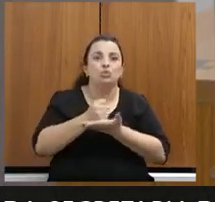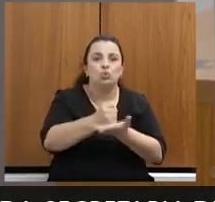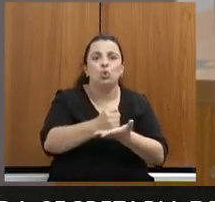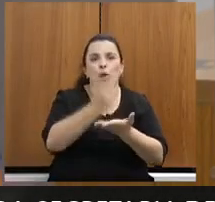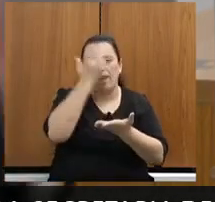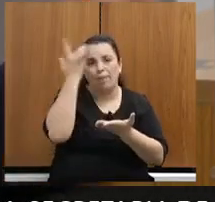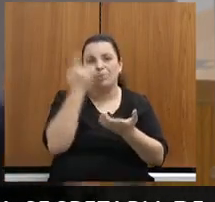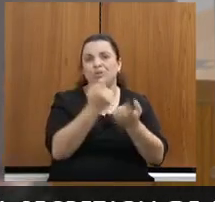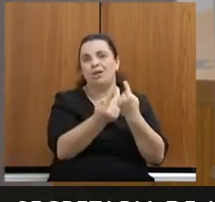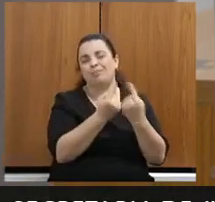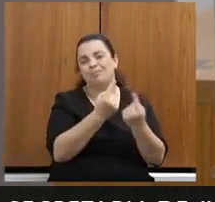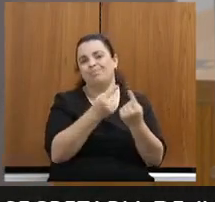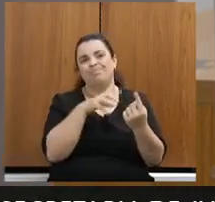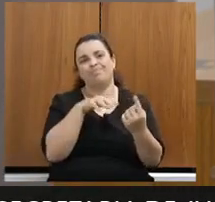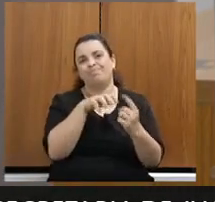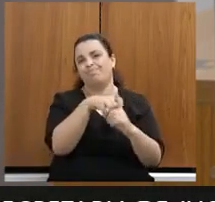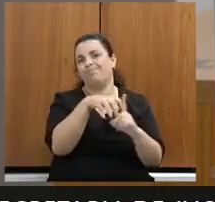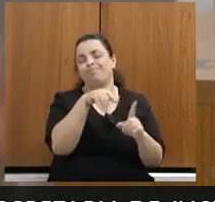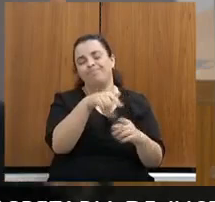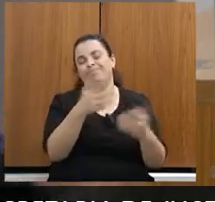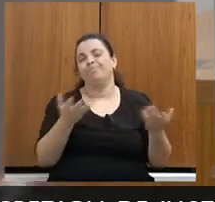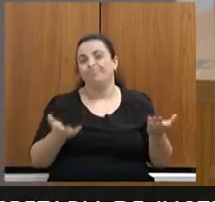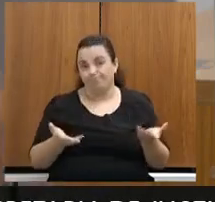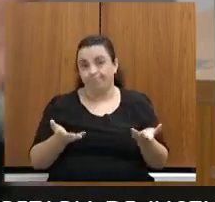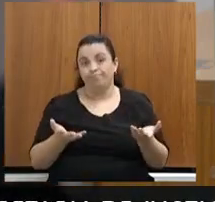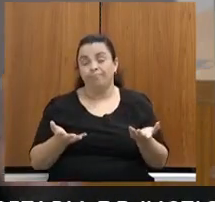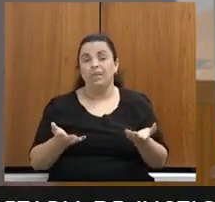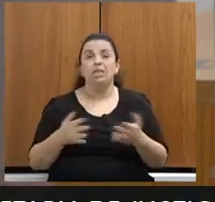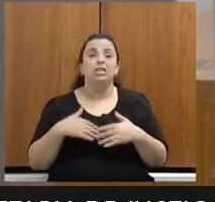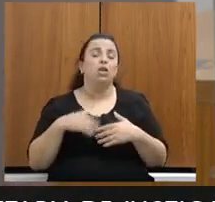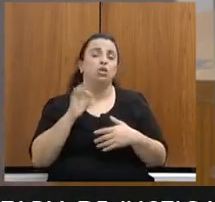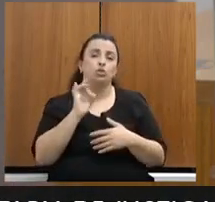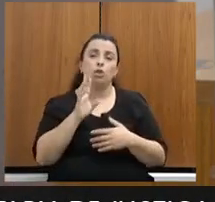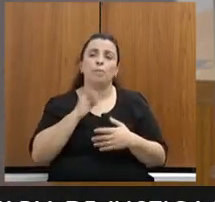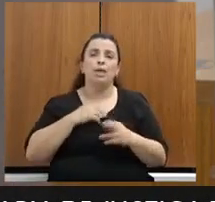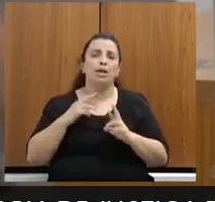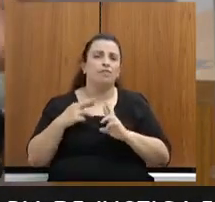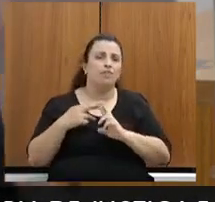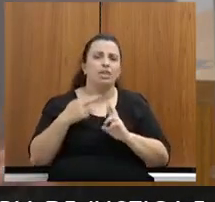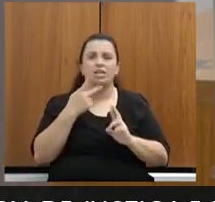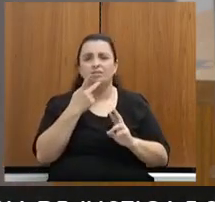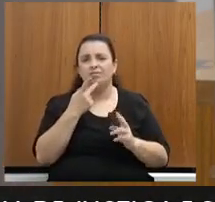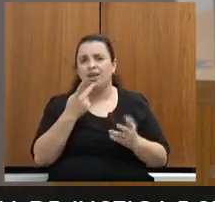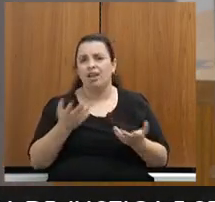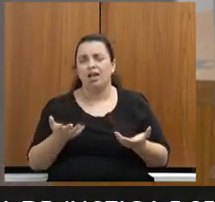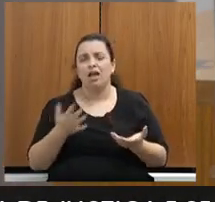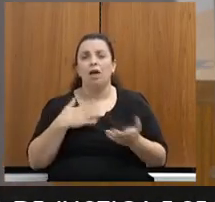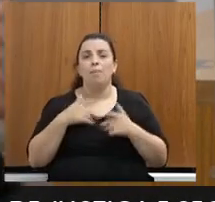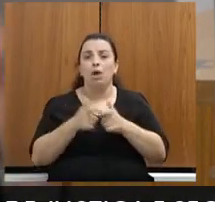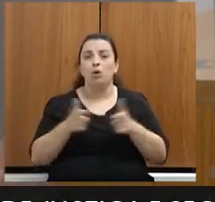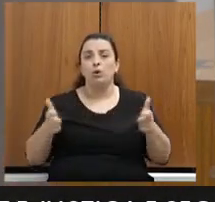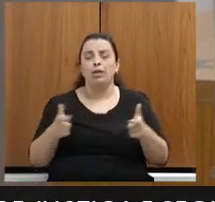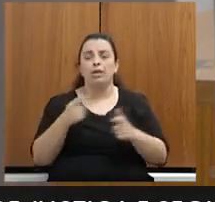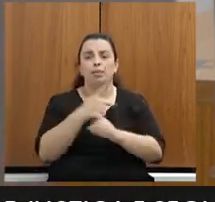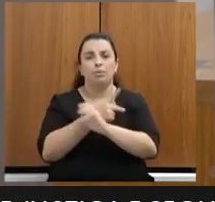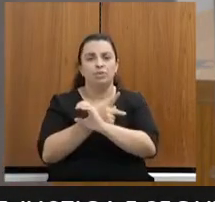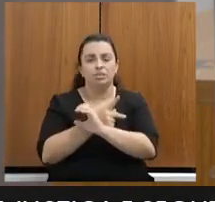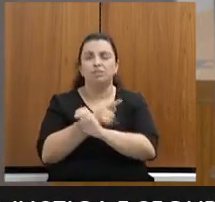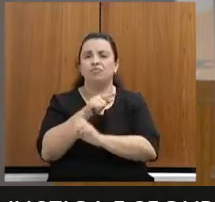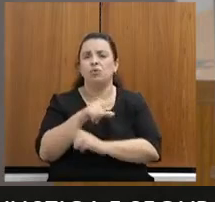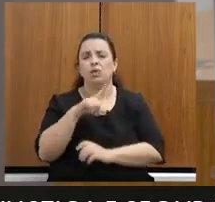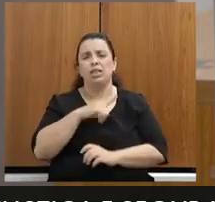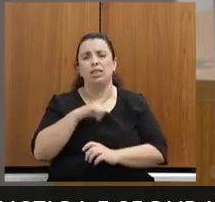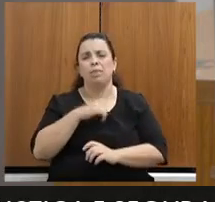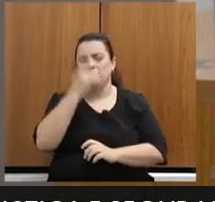aquelas pessoas que têm os seus acidentes no mais é a minha referência a maioria da Polícia Civil que é cheia de